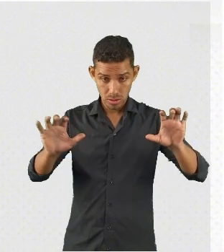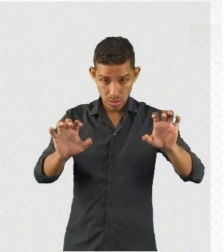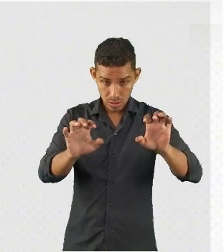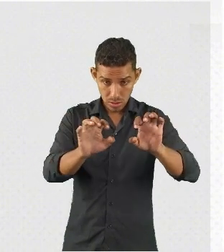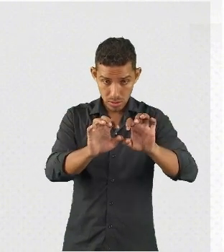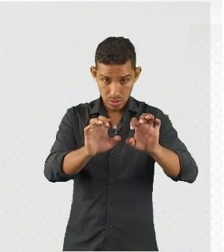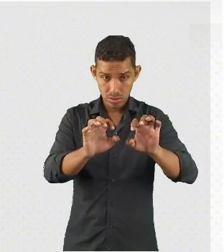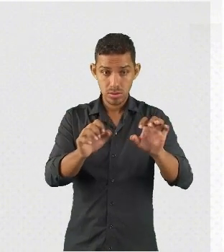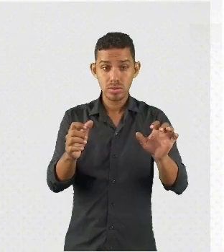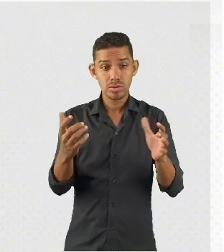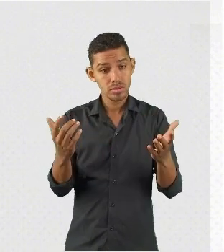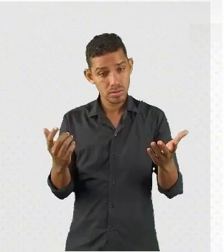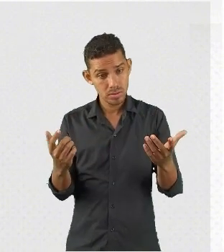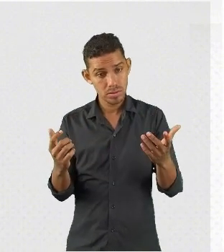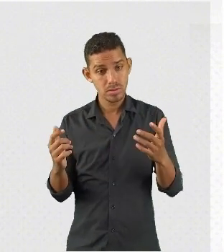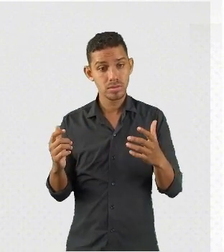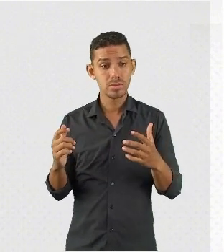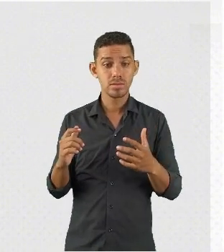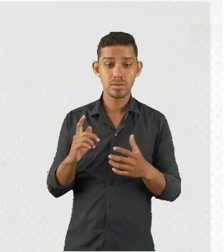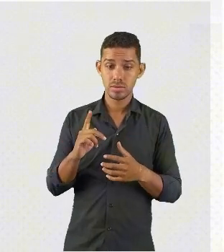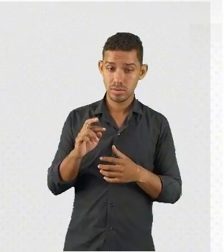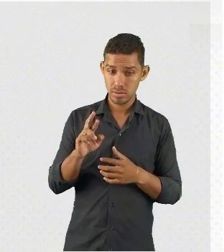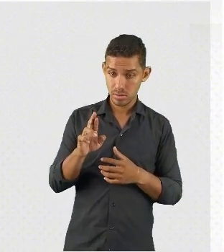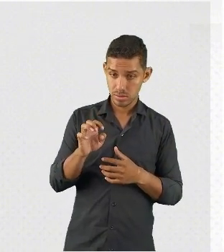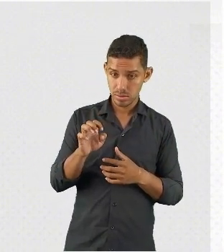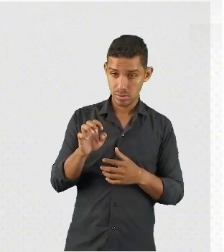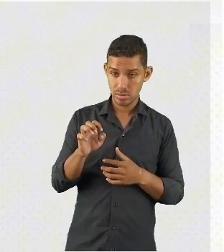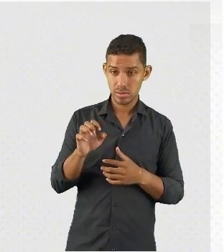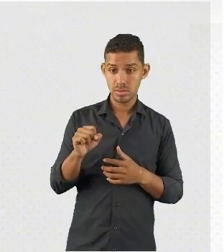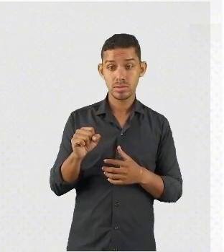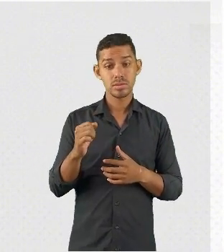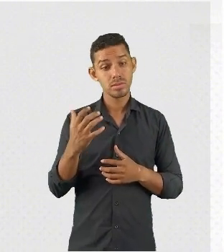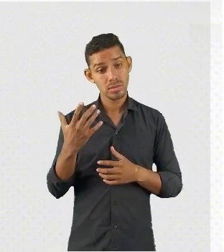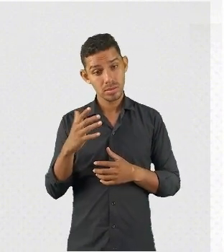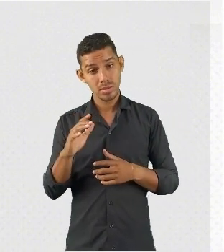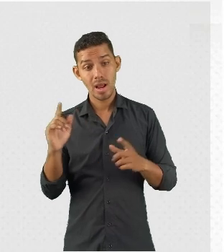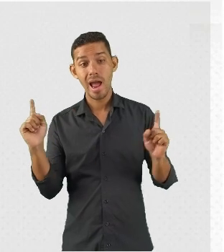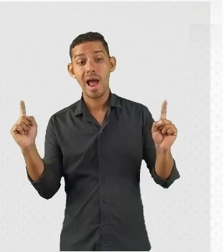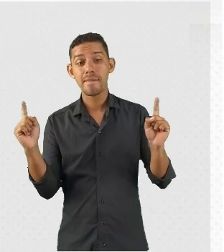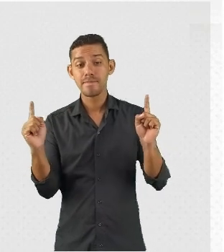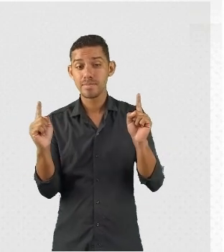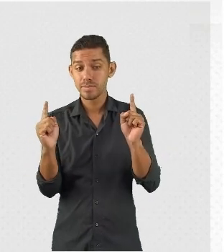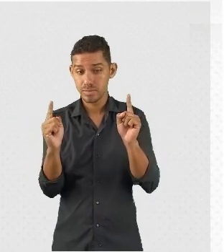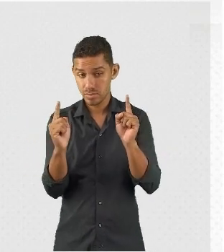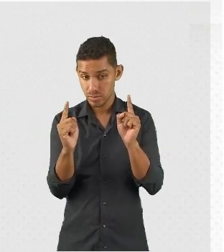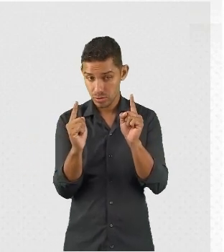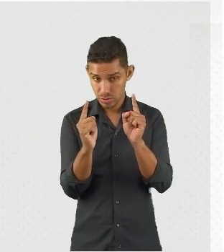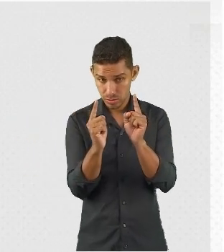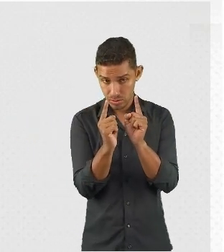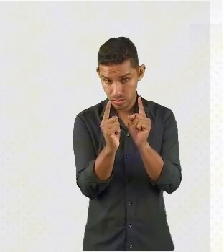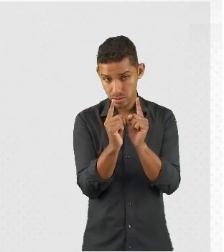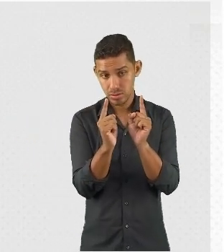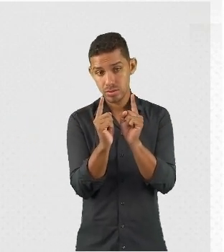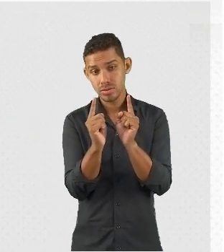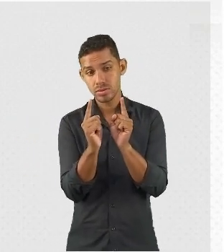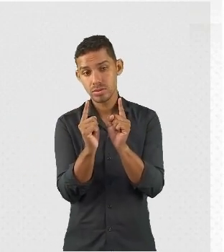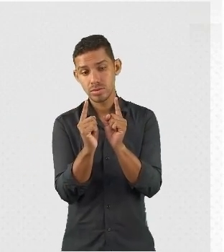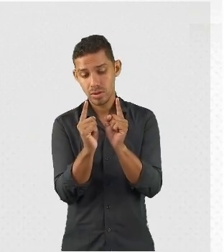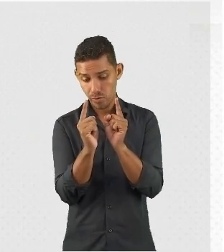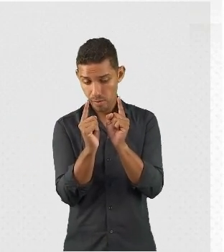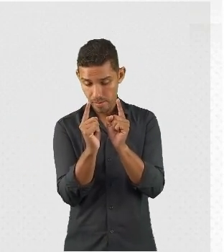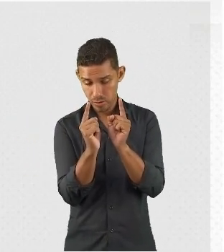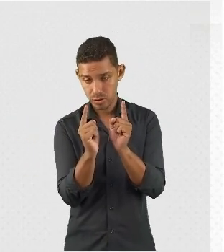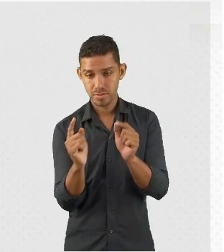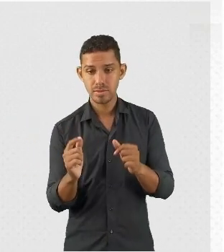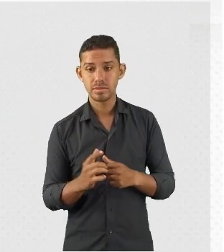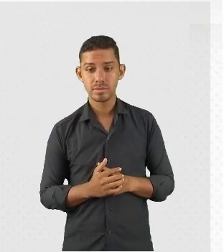mas acompanhe, aproximar. Não vai tocar, porque esse aí já vai ser contato. Aproximar um